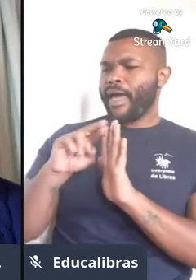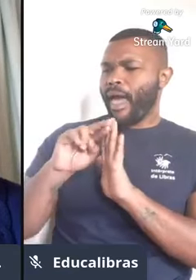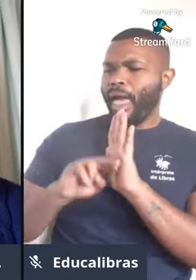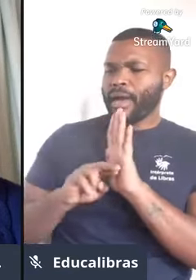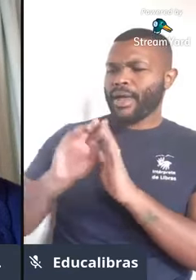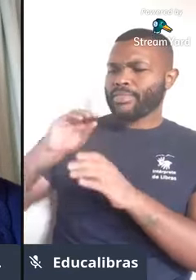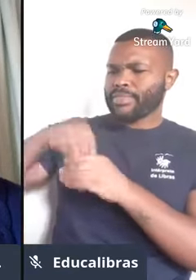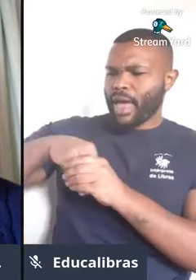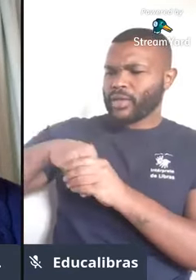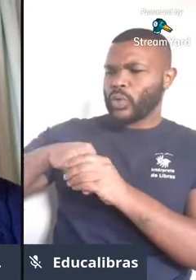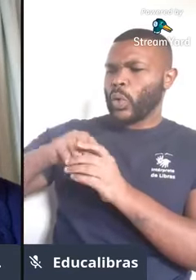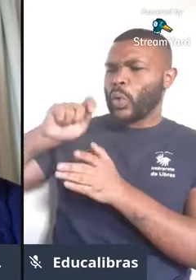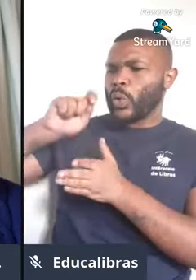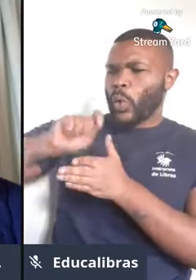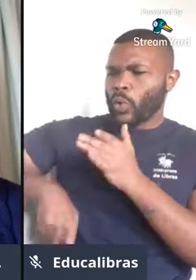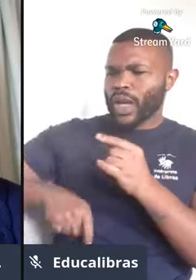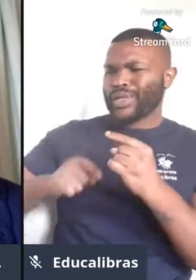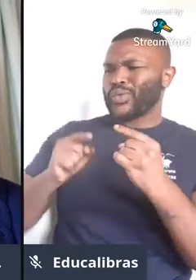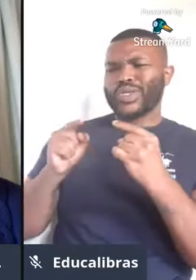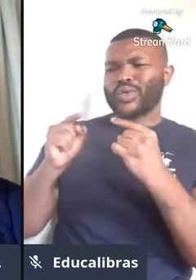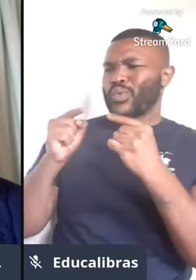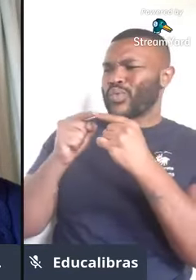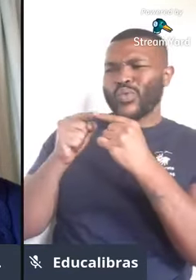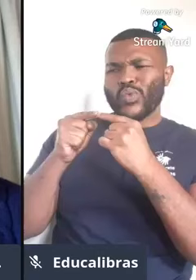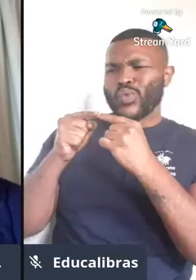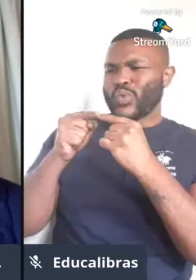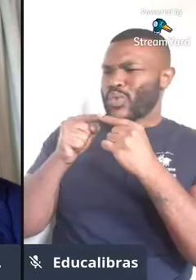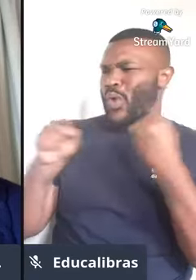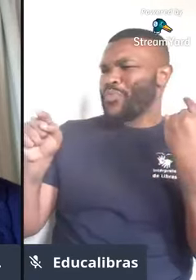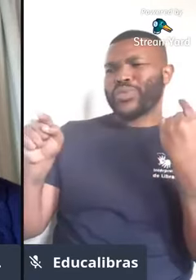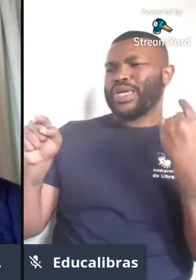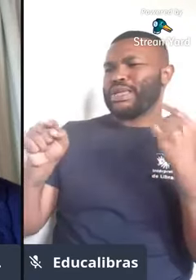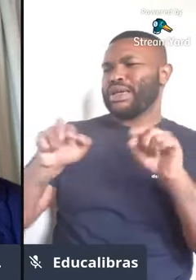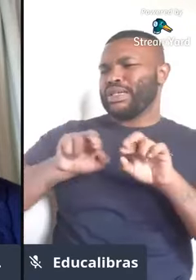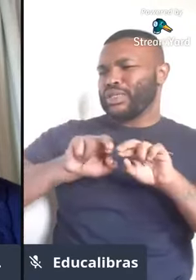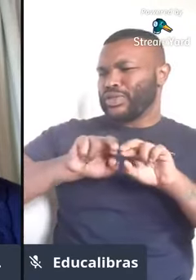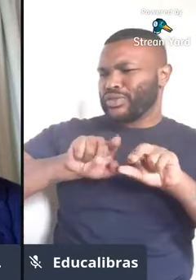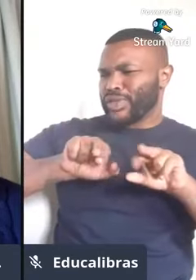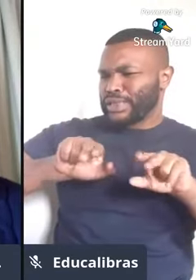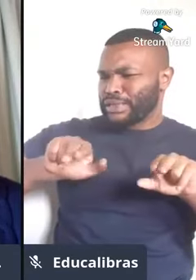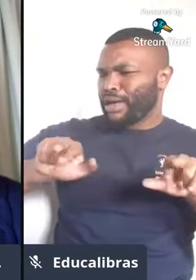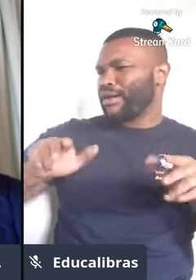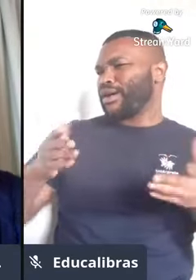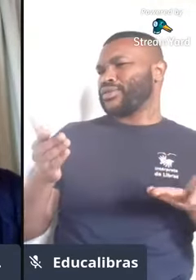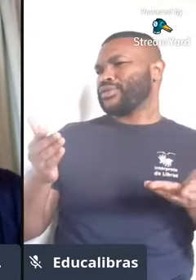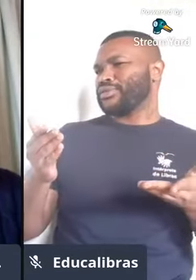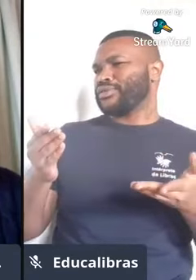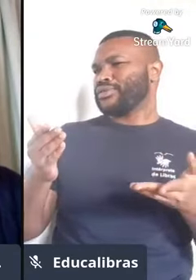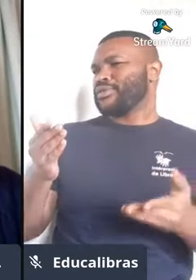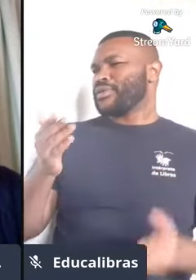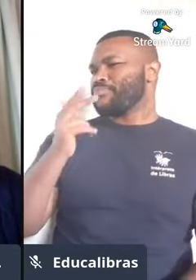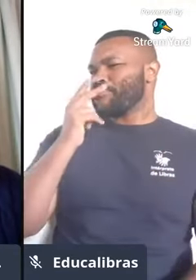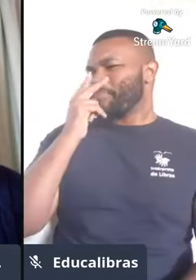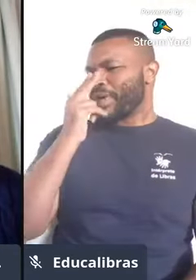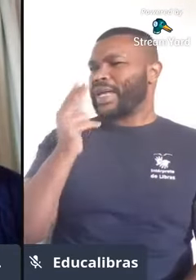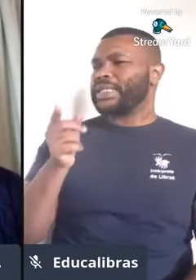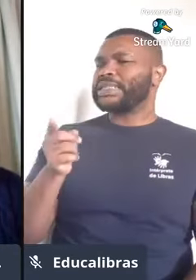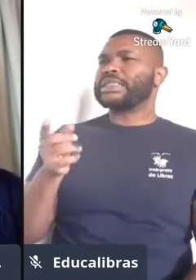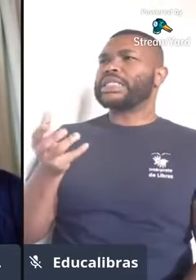não contemplem ou seja, a diversidade, ou eles acabam querendo aquela, como diz